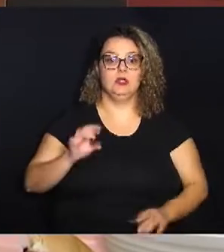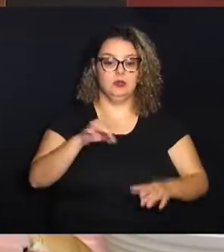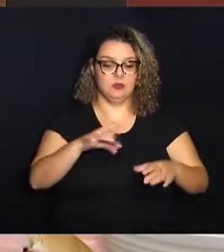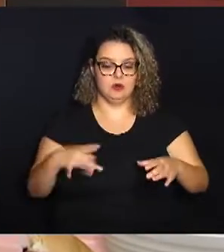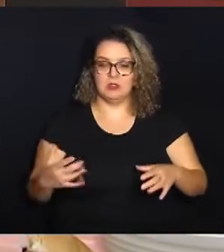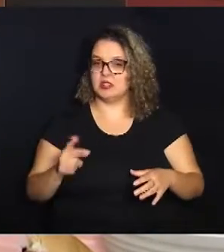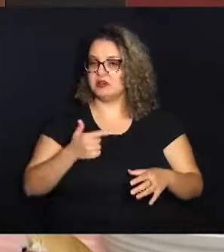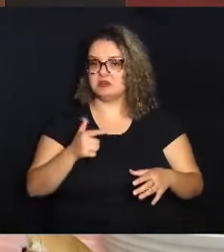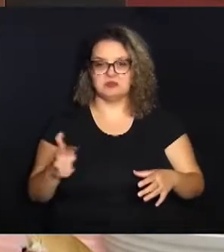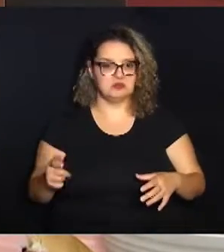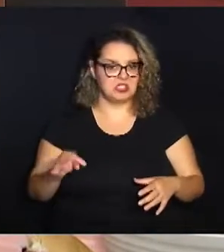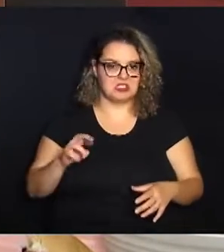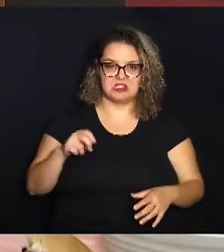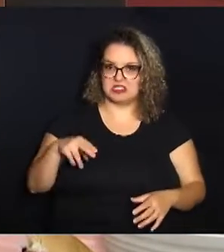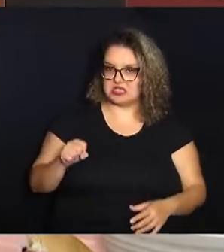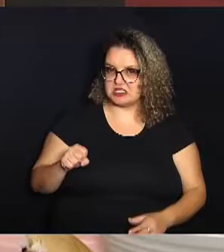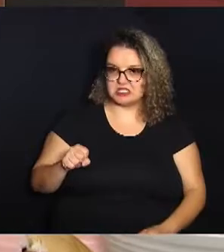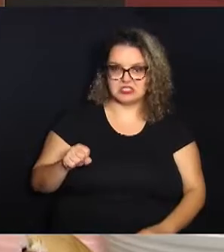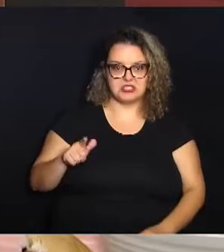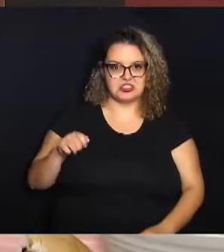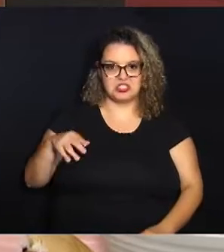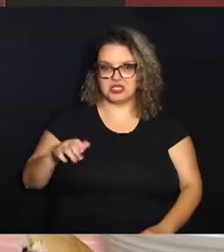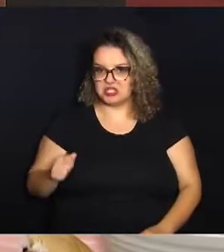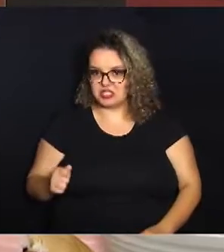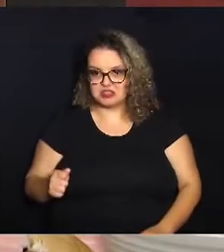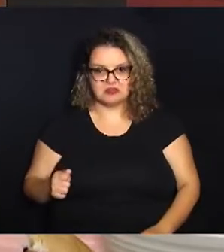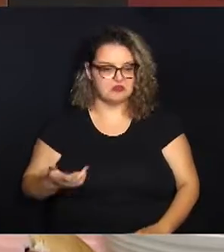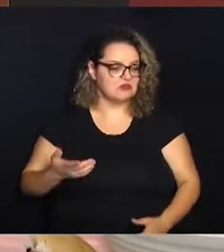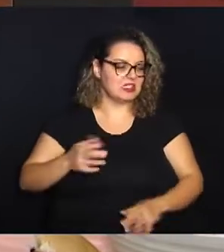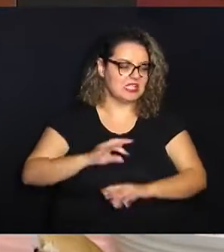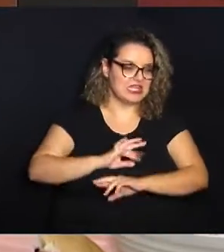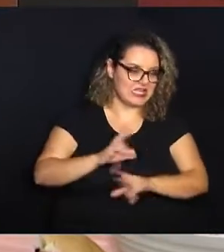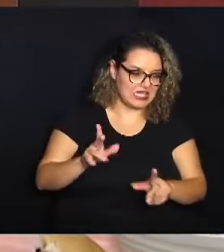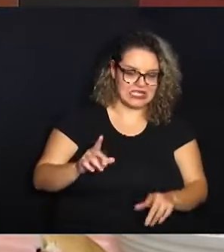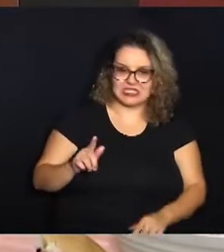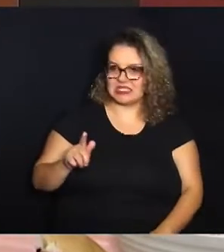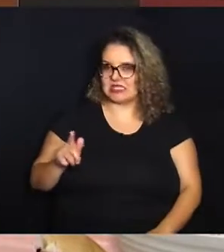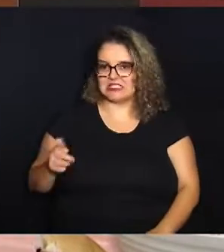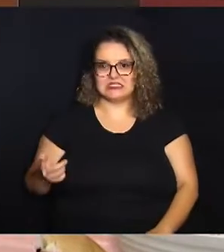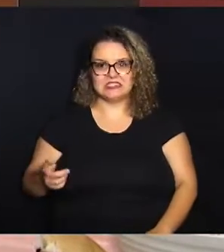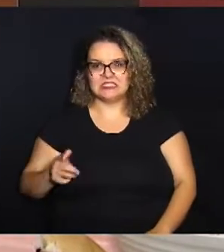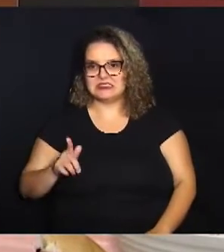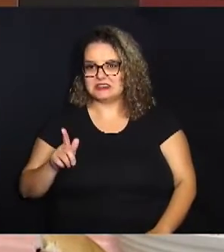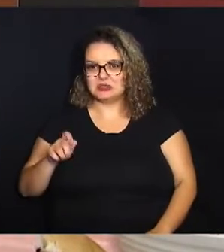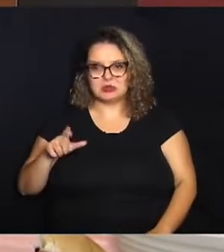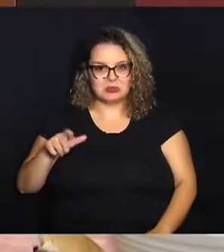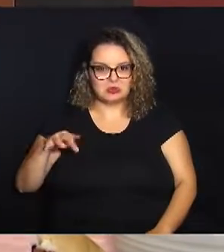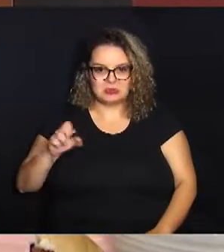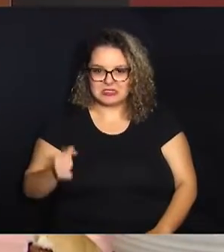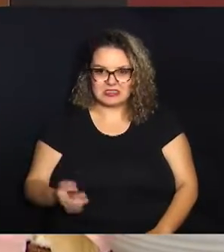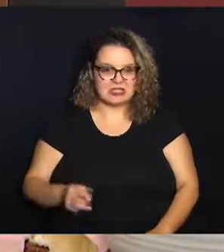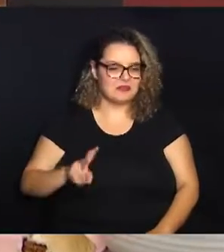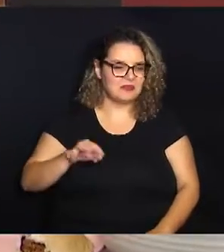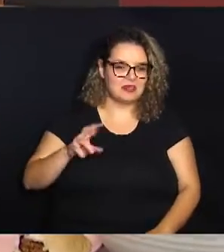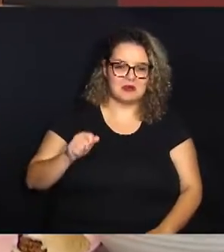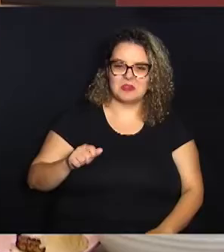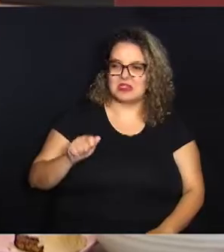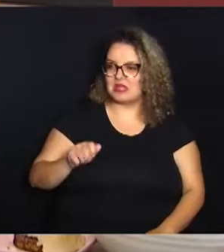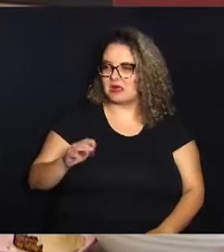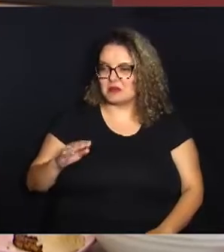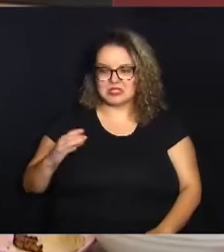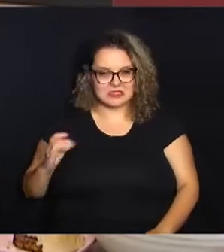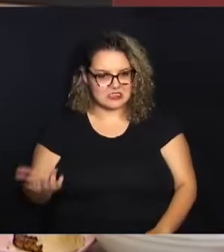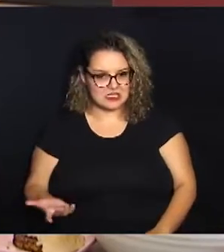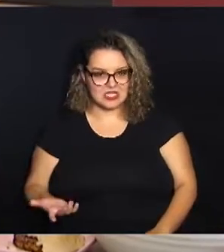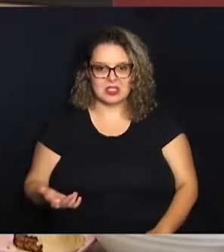sem transgênico, sem qualquer aditivo artificial, fonte de ferro, fibra, vitamina A, B e C, ômega 3, 6 e 9. Então